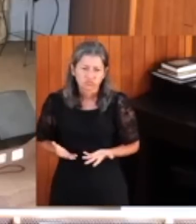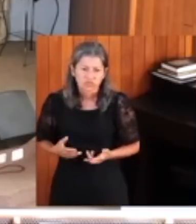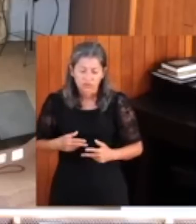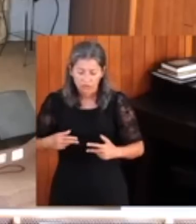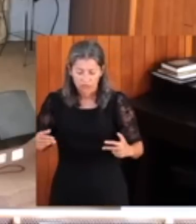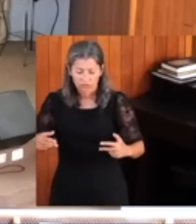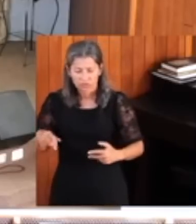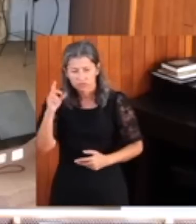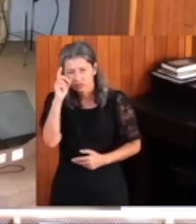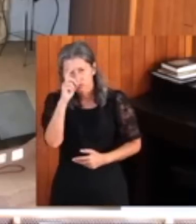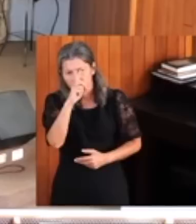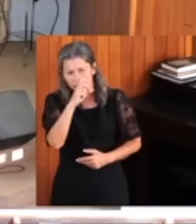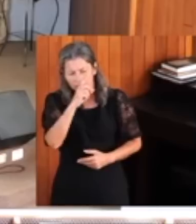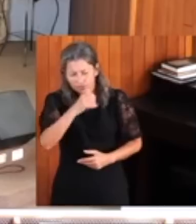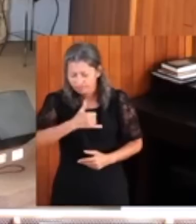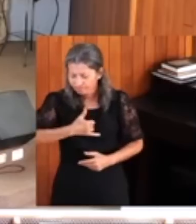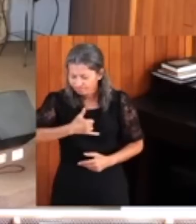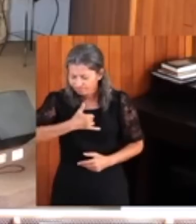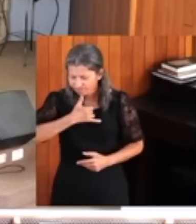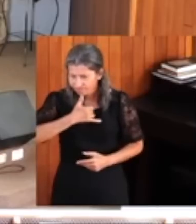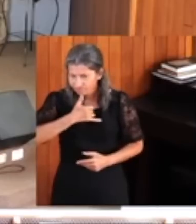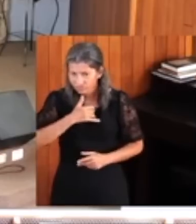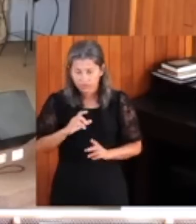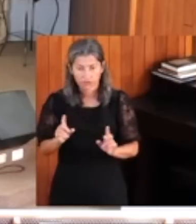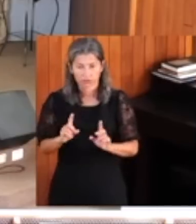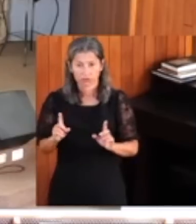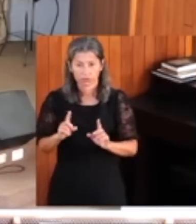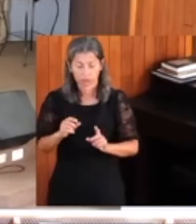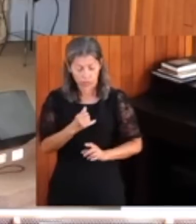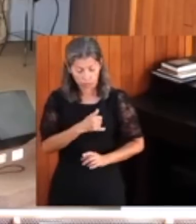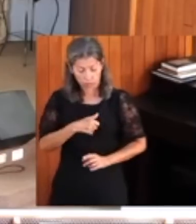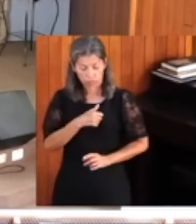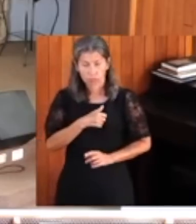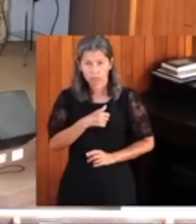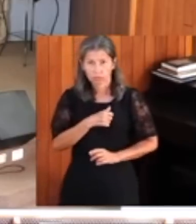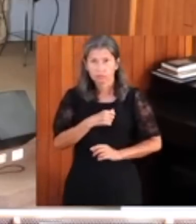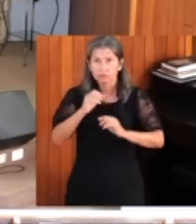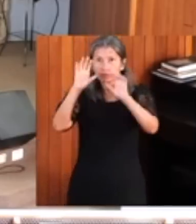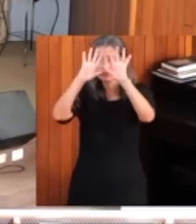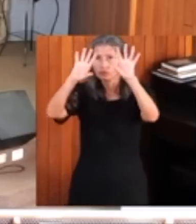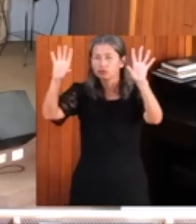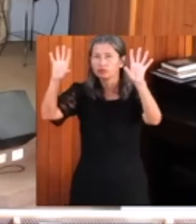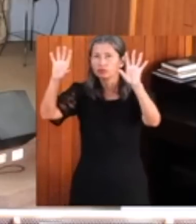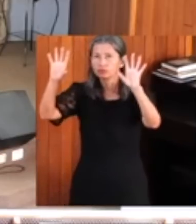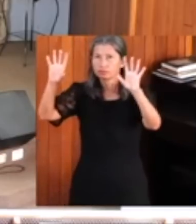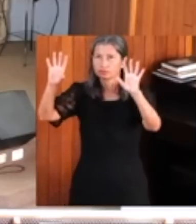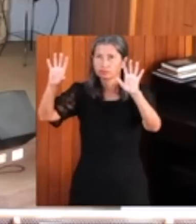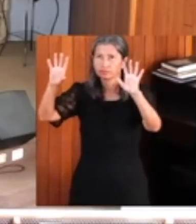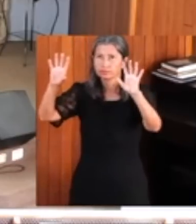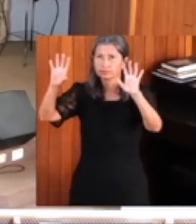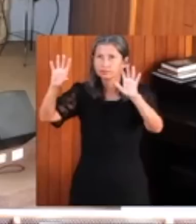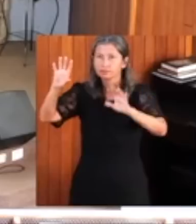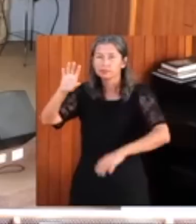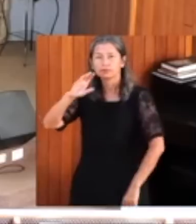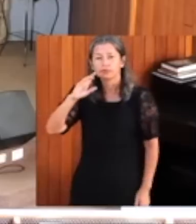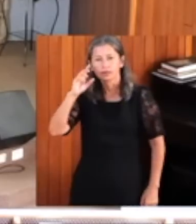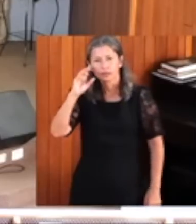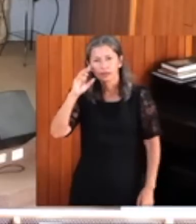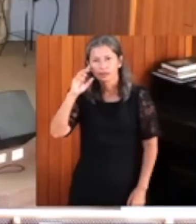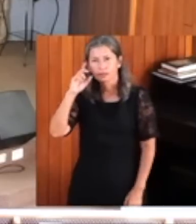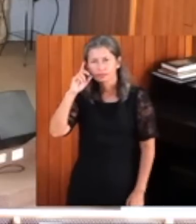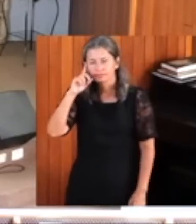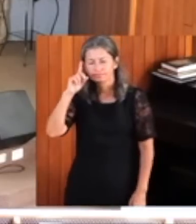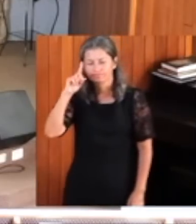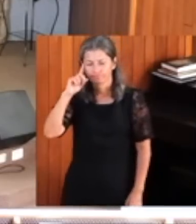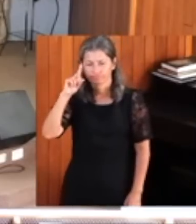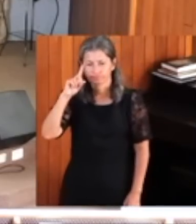você triste, olhe para cima como fez João. Lembre-se de que você tem um Deus todo-poderoso, que para Deus a morte não é